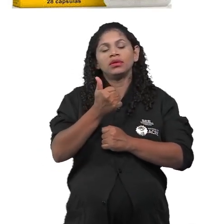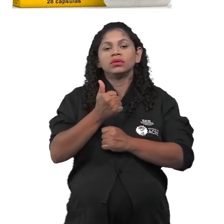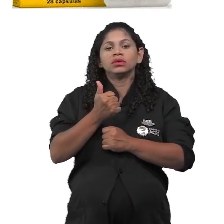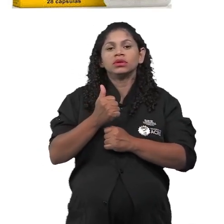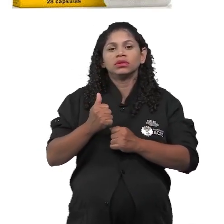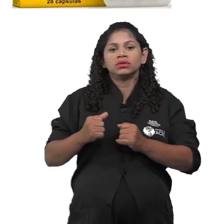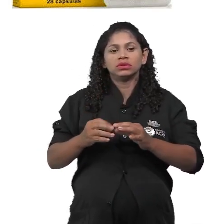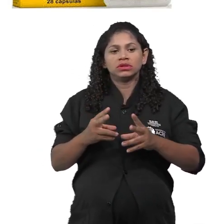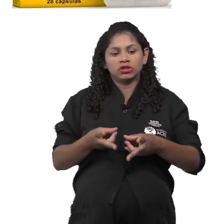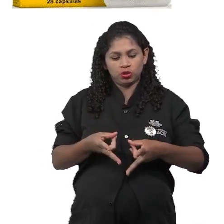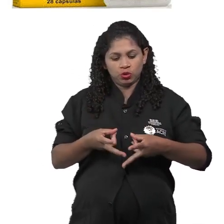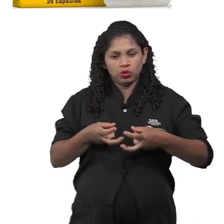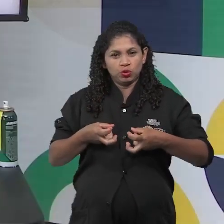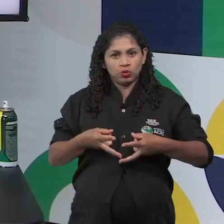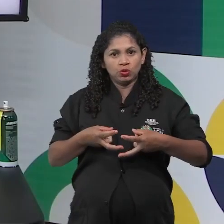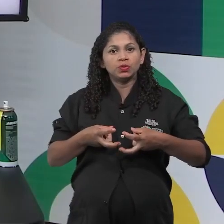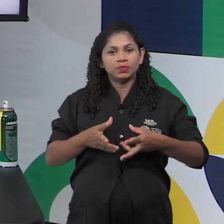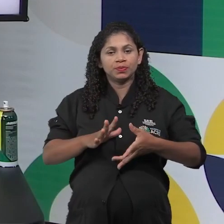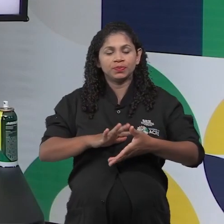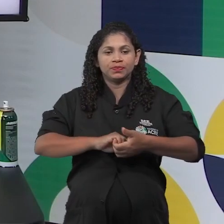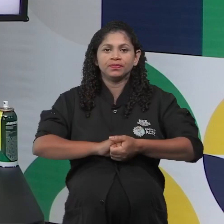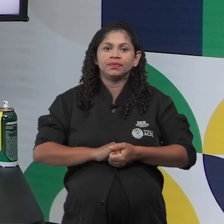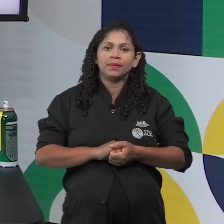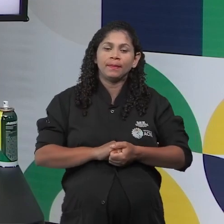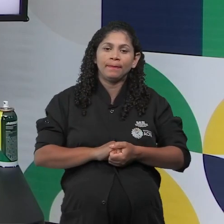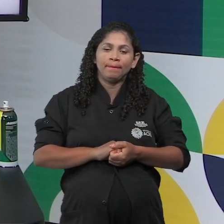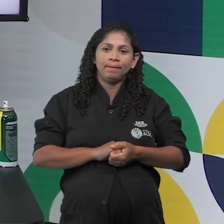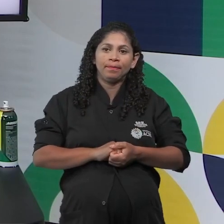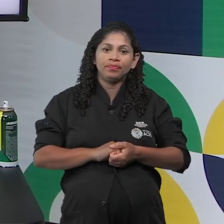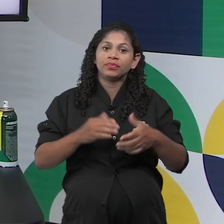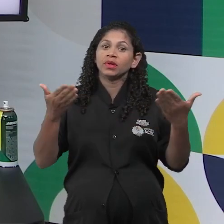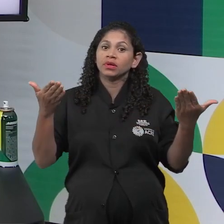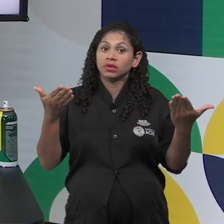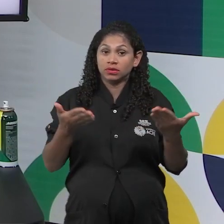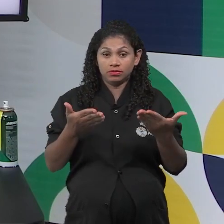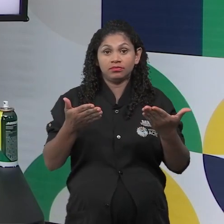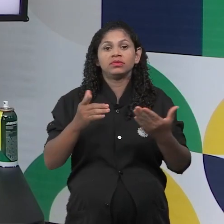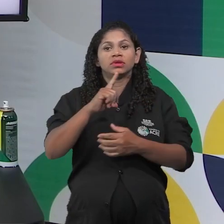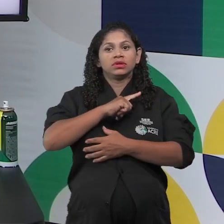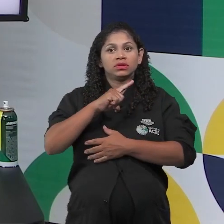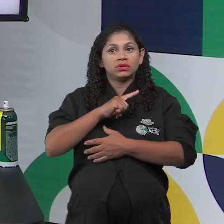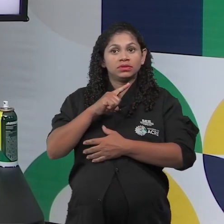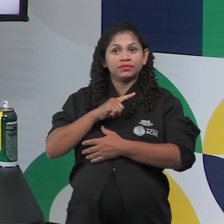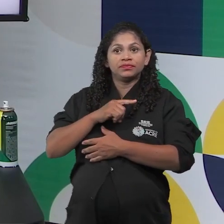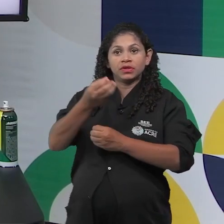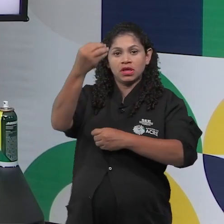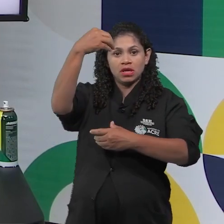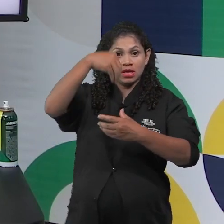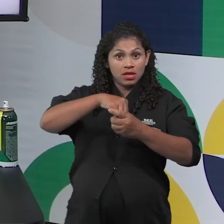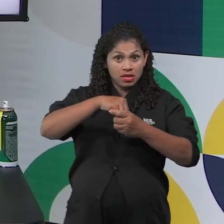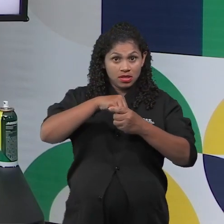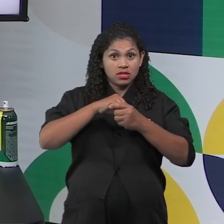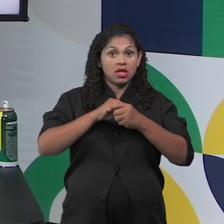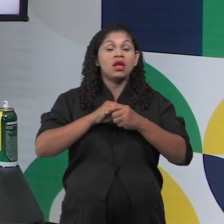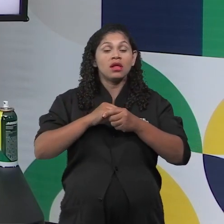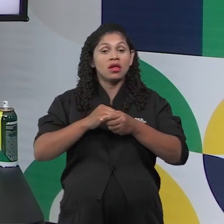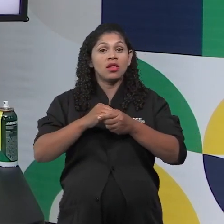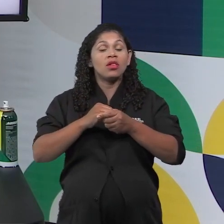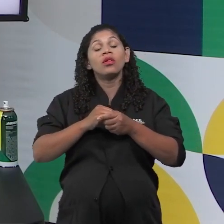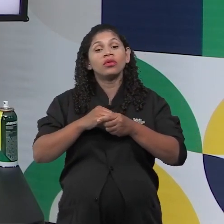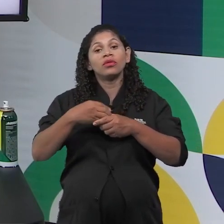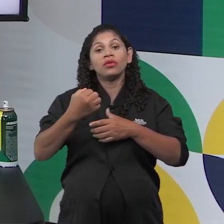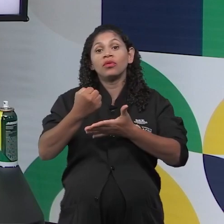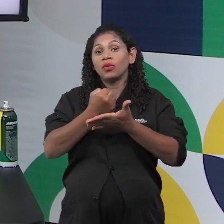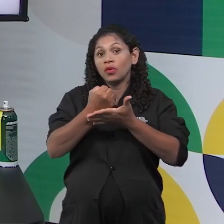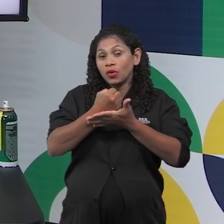Então, esse é o mecanismo de ação ali do omeprazol. E agora aqui, gente, a gente tem, dentro da farmácia, a gente tem dois termos